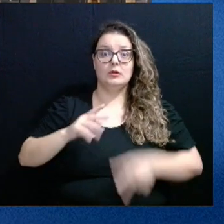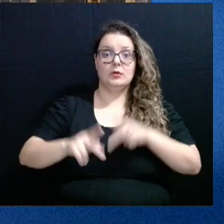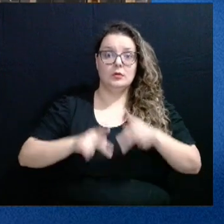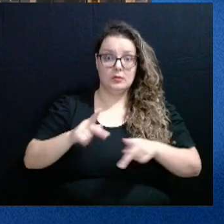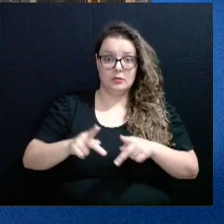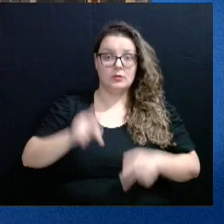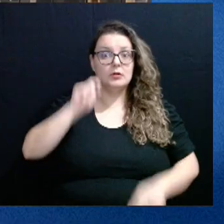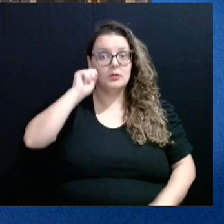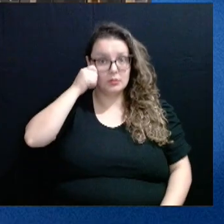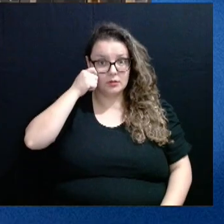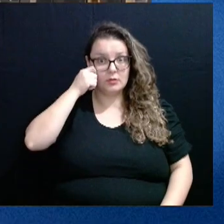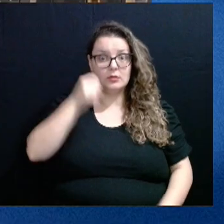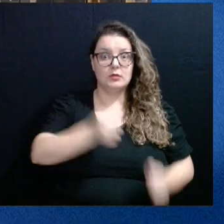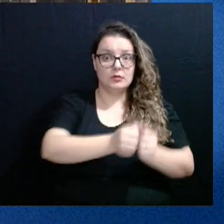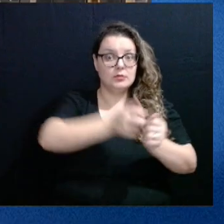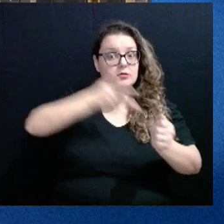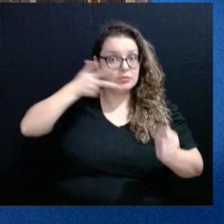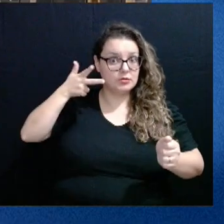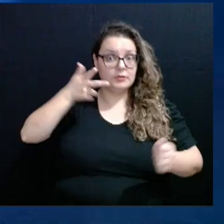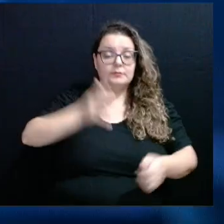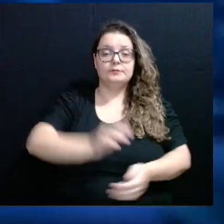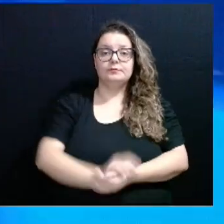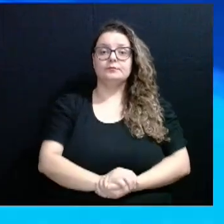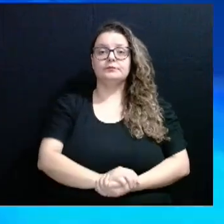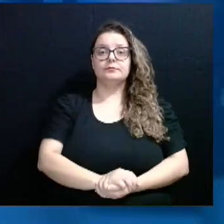negra e indígena.